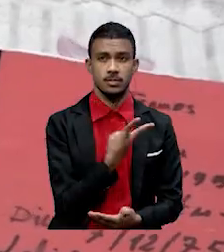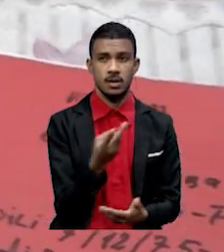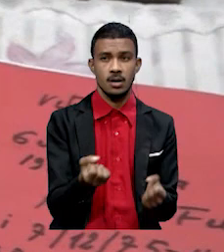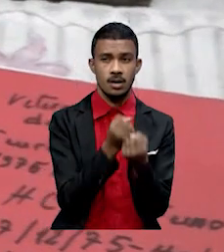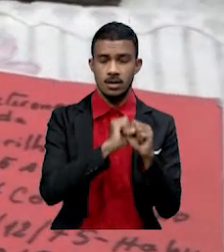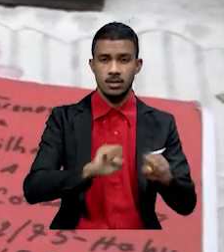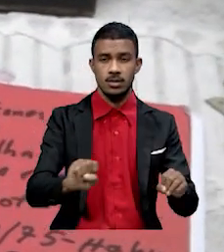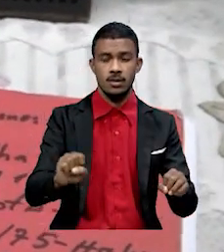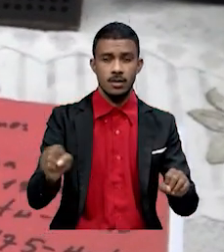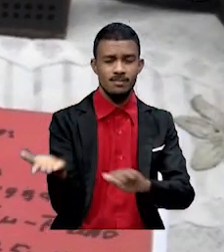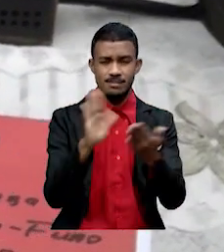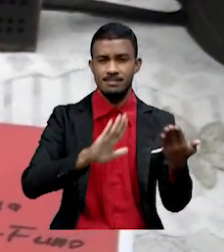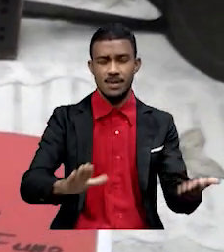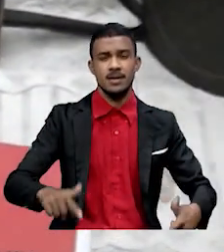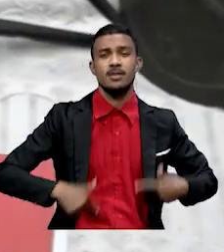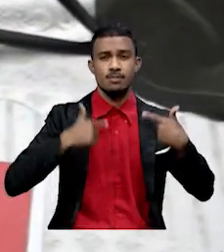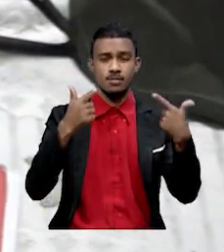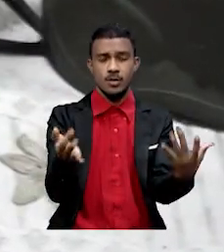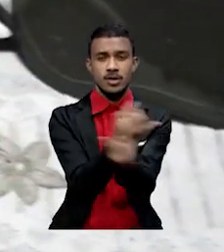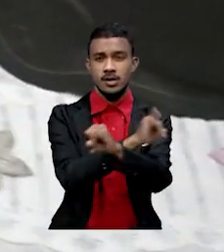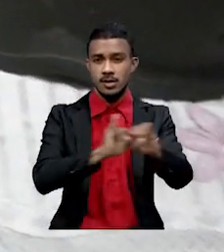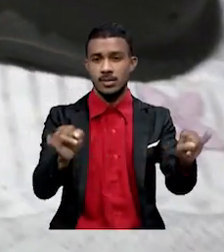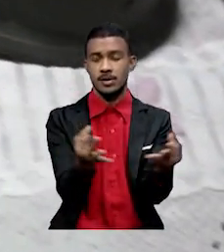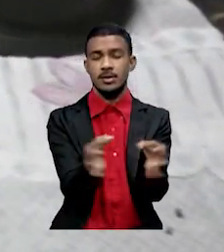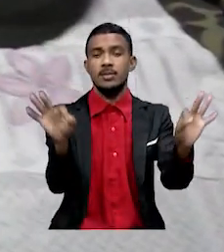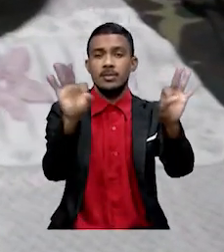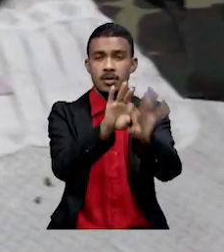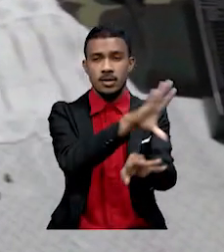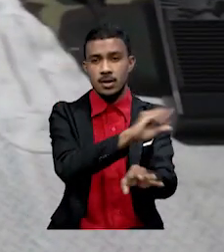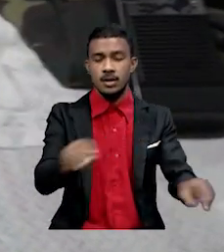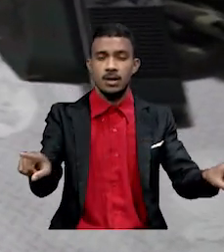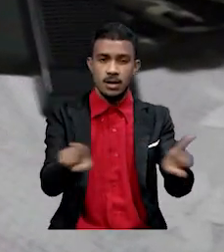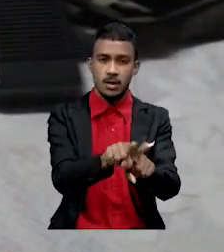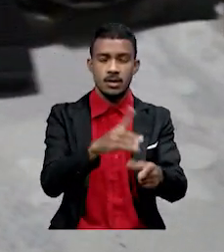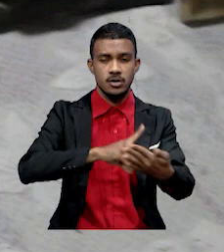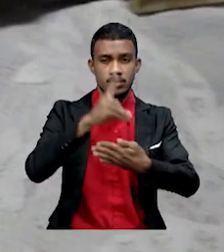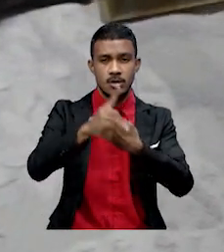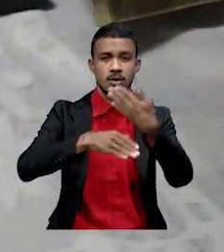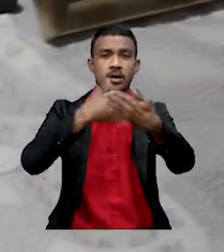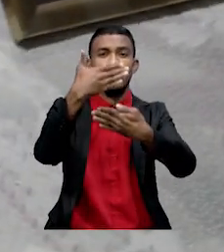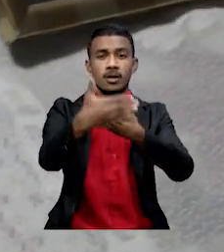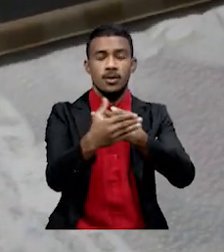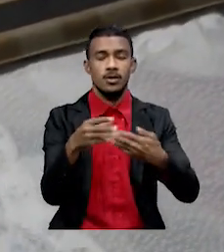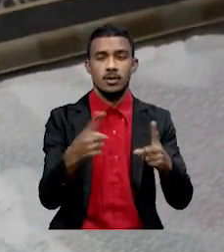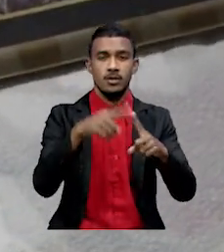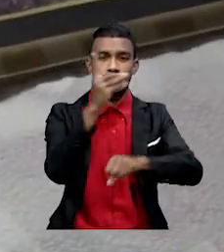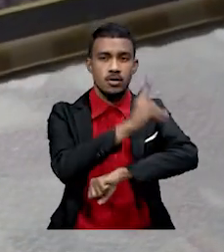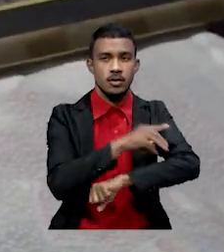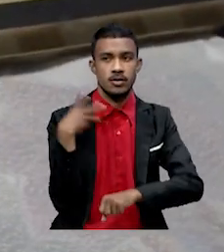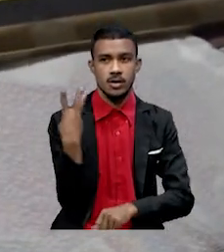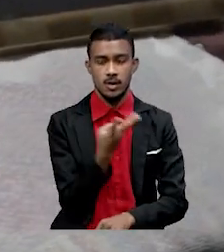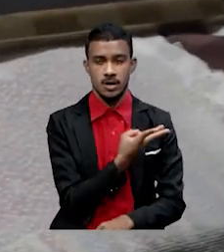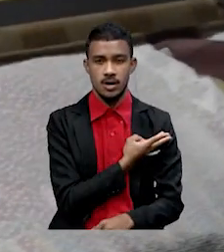Zena Mata Camurci, o Crespo, a Odena Mata Camurci, progresso de Zena Mata Camurci, lá o Oi. O Rinori Itarena,